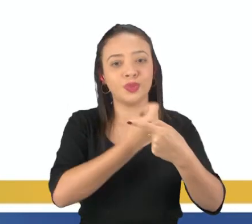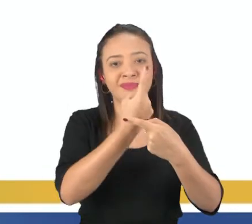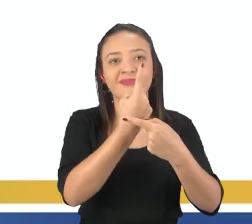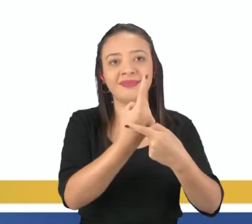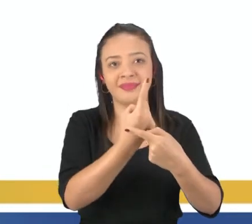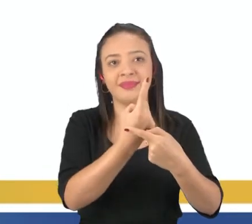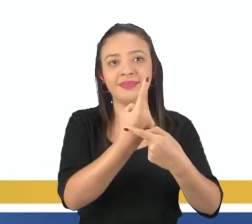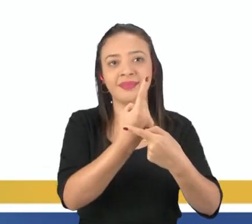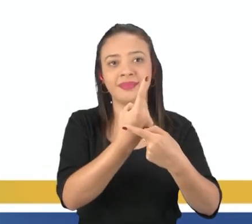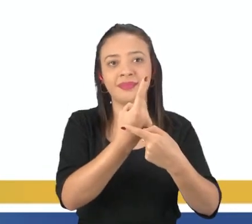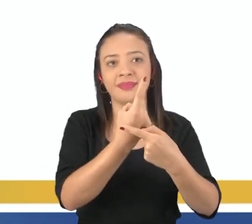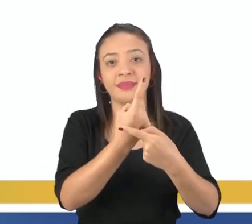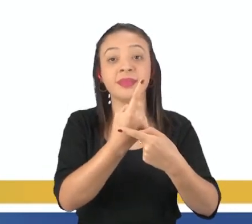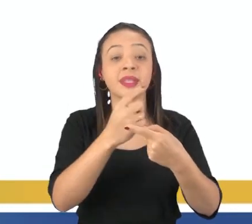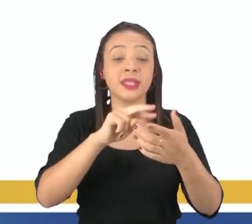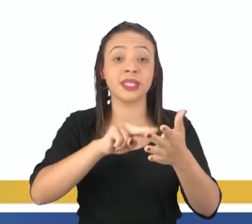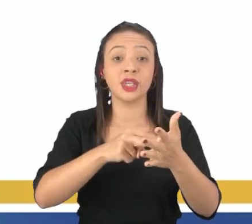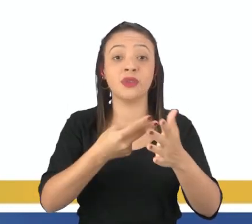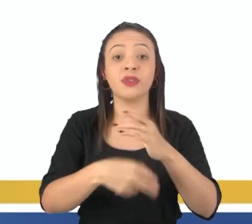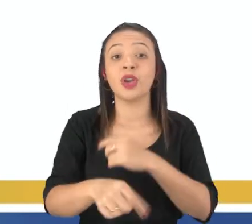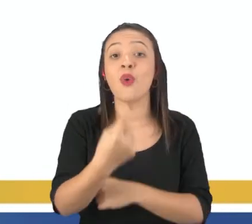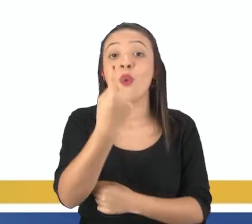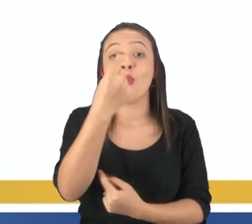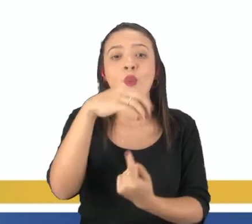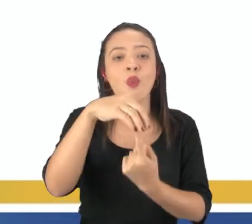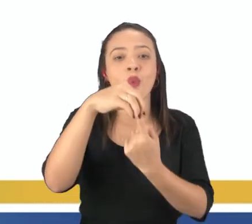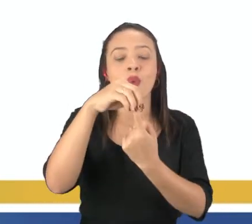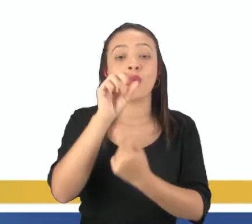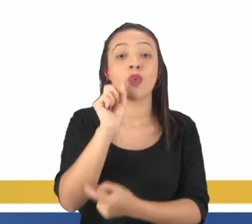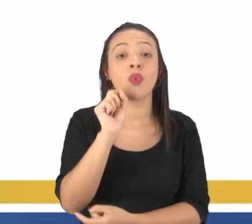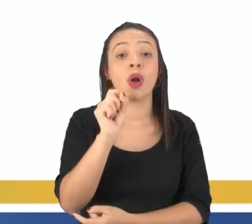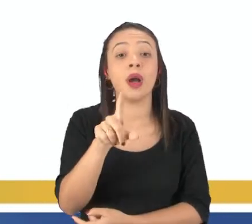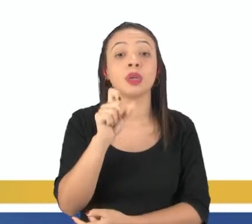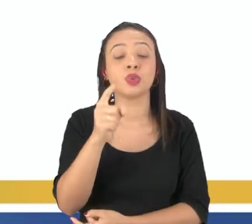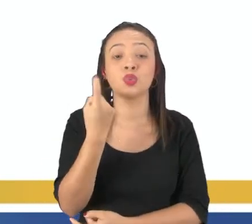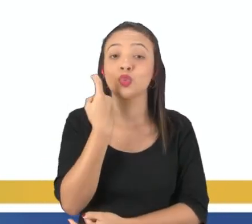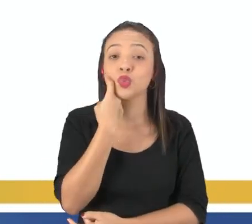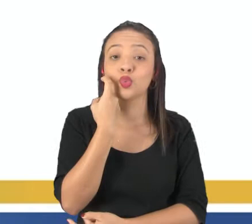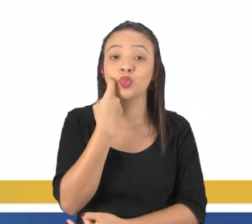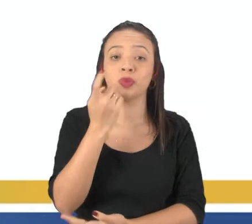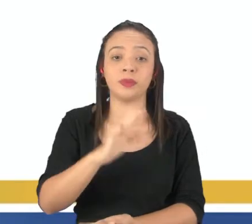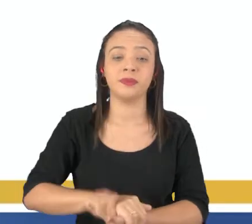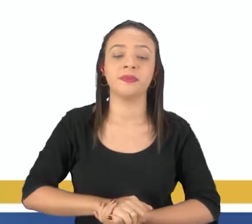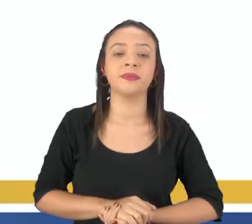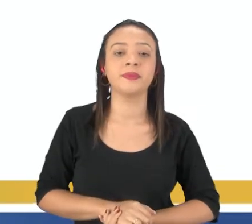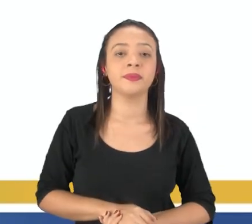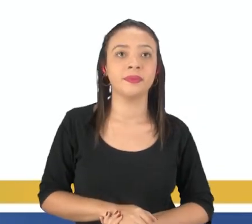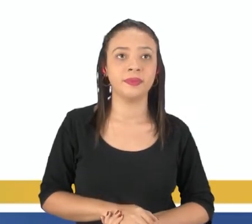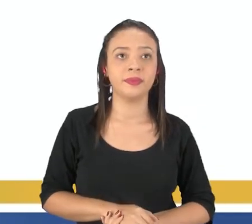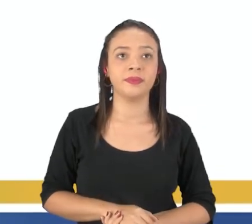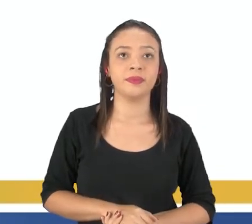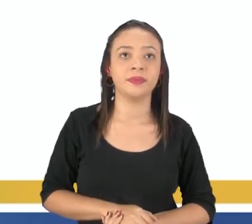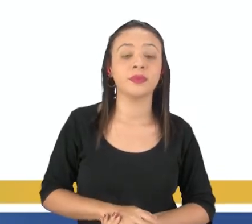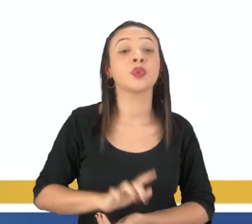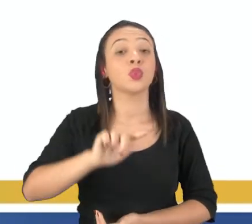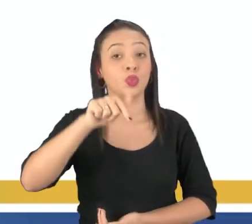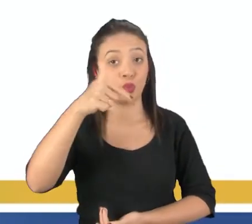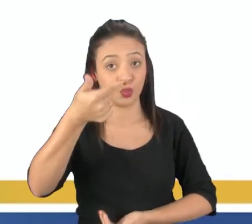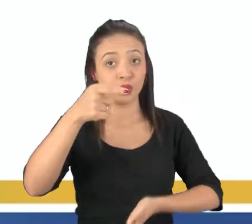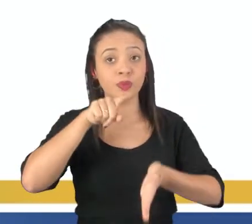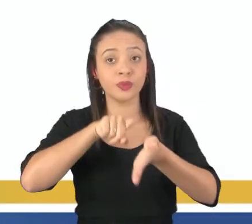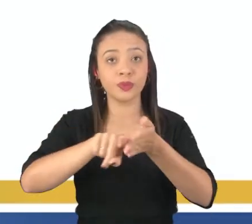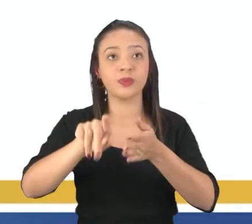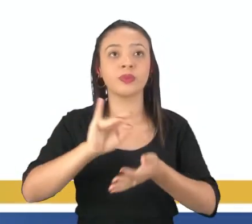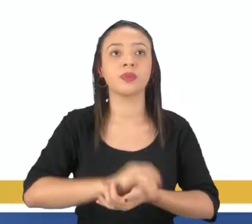que representa o azul que só tem um azul de 10 Peixinhos certinho Bom vamos lá para o